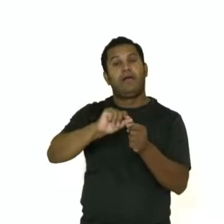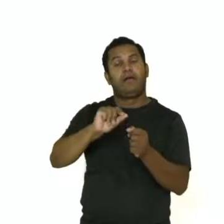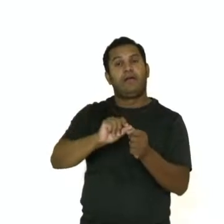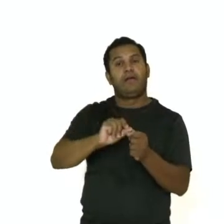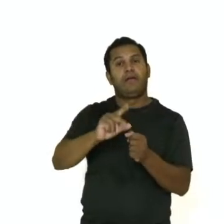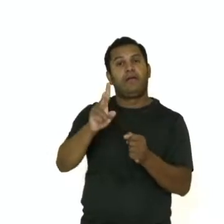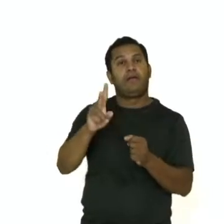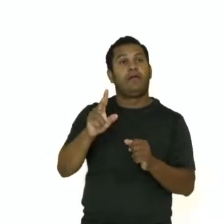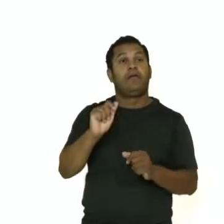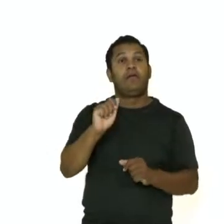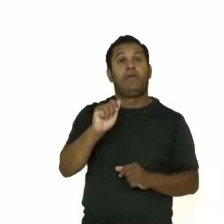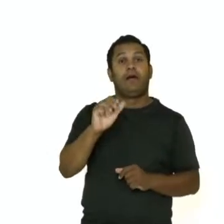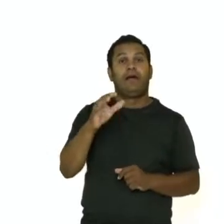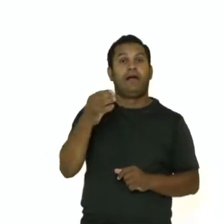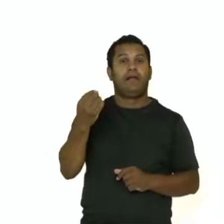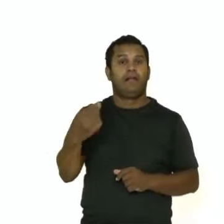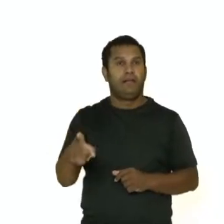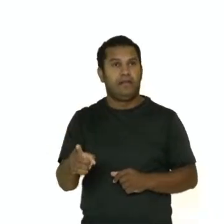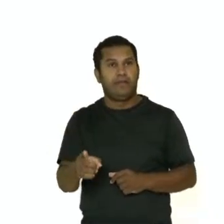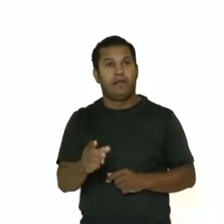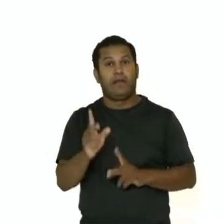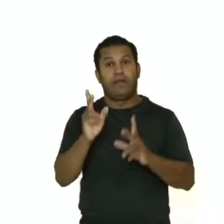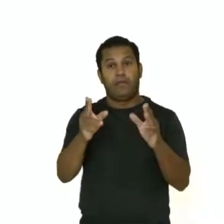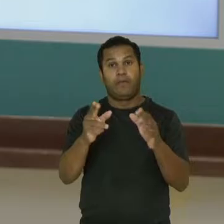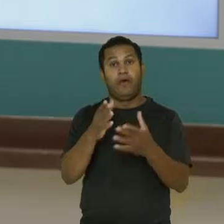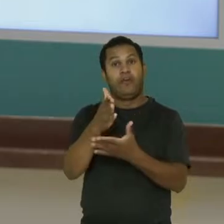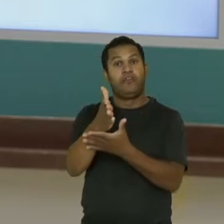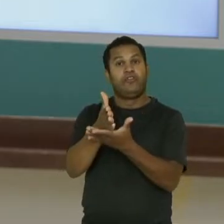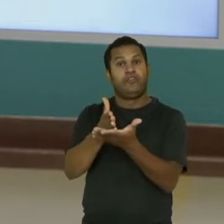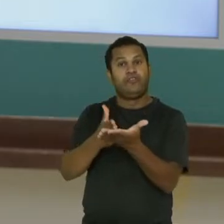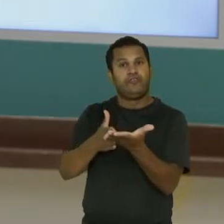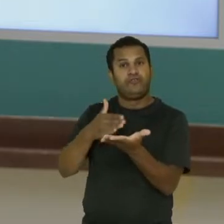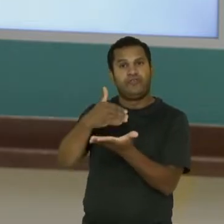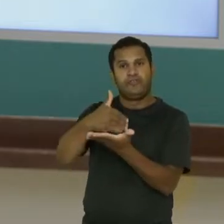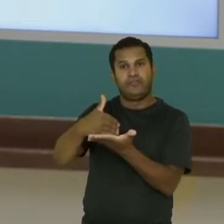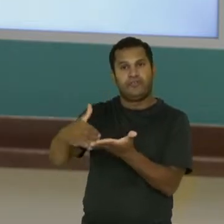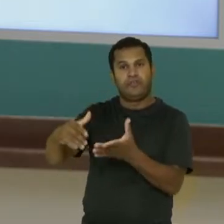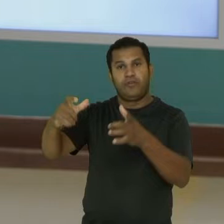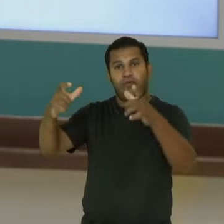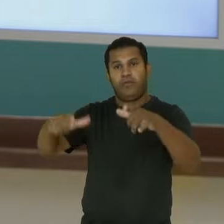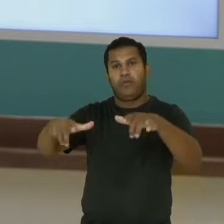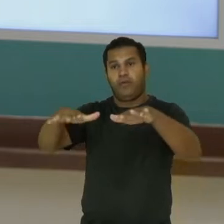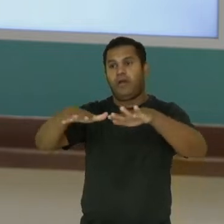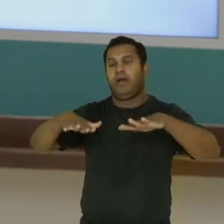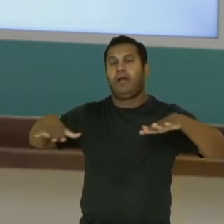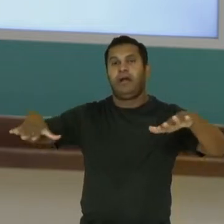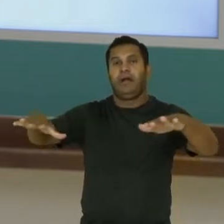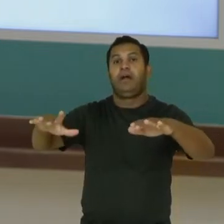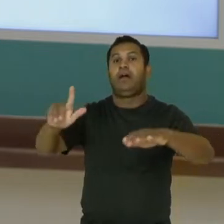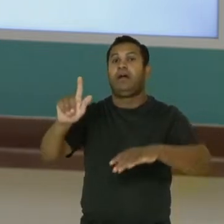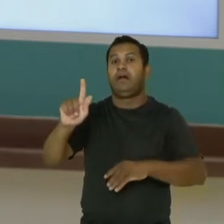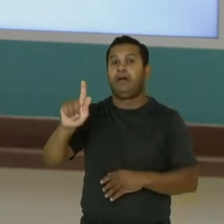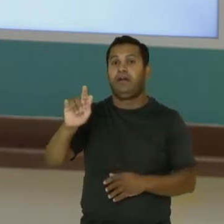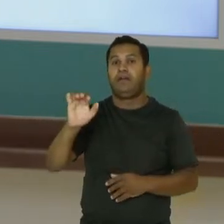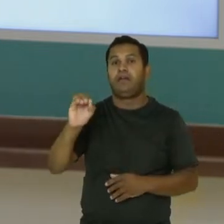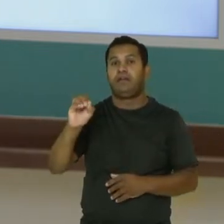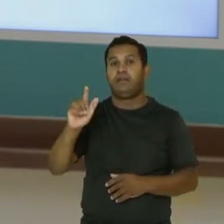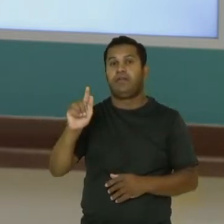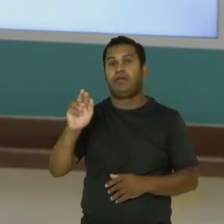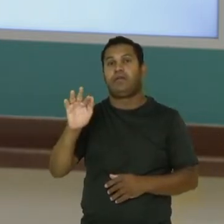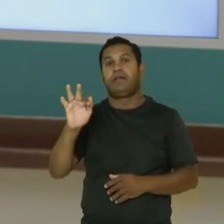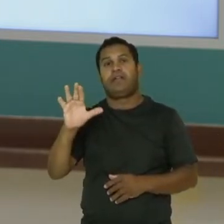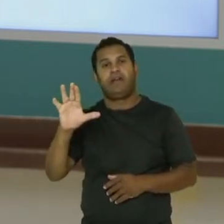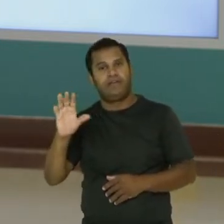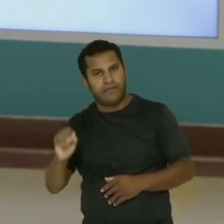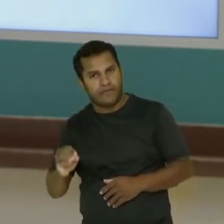ação de dividir o espaço geográfico. Então quando eu regionalizo, o que eu faço? Eu divido o